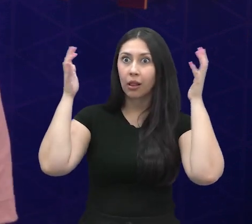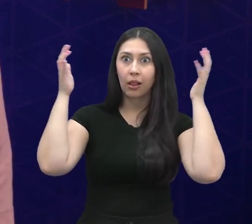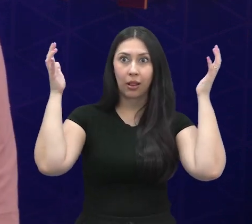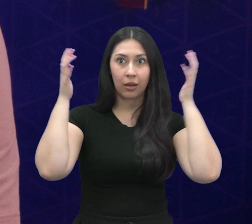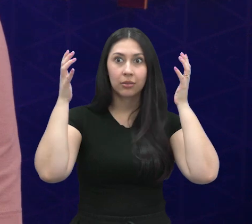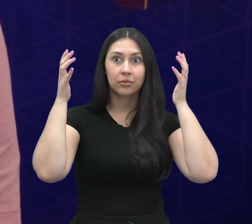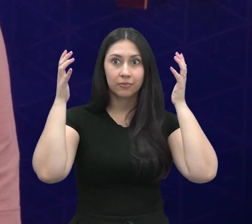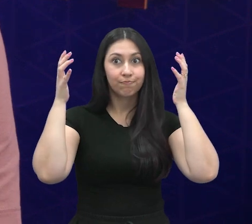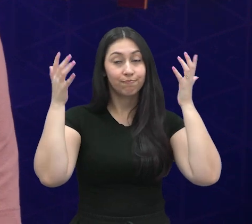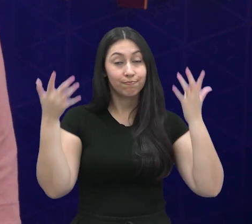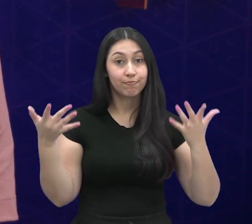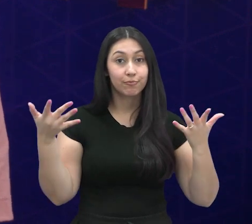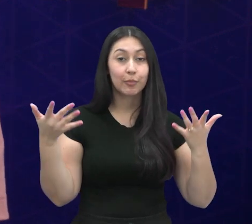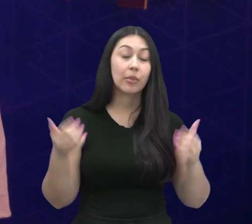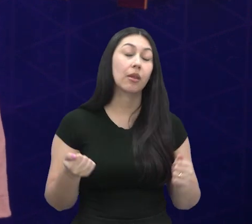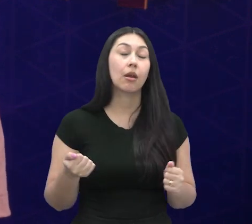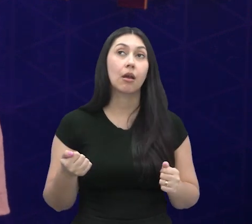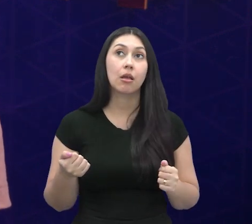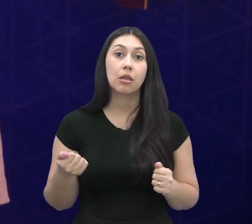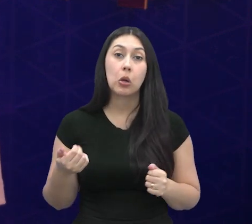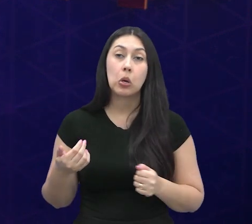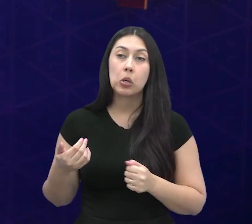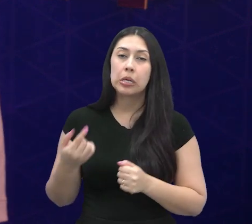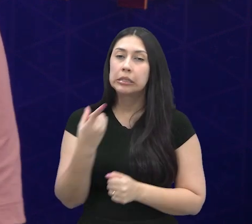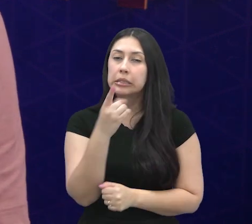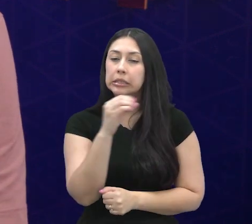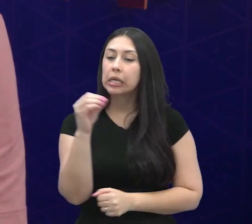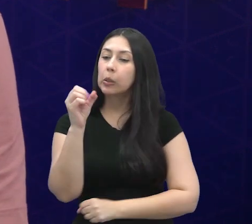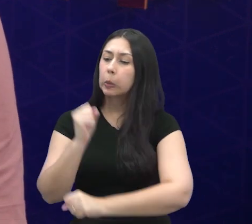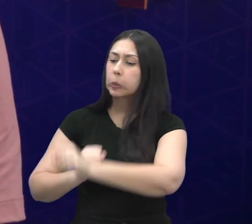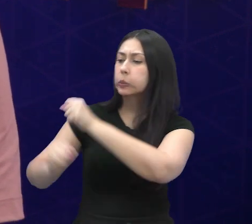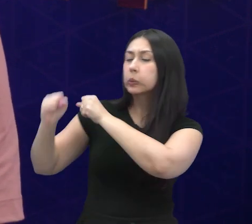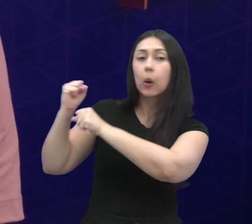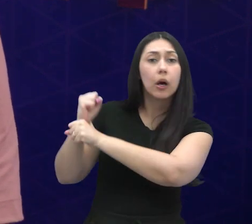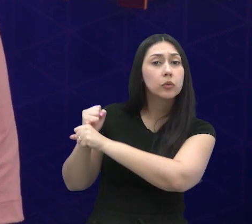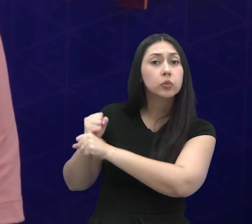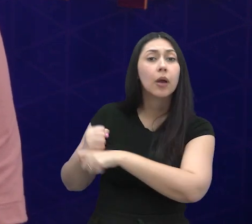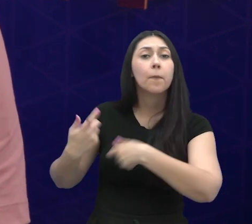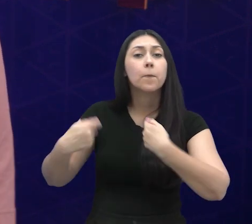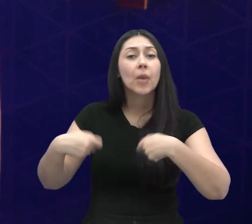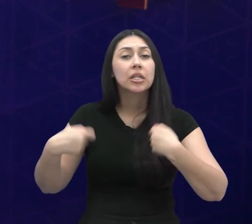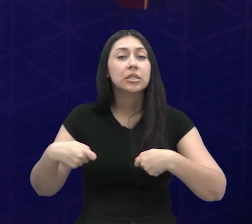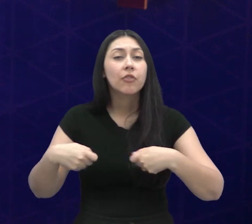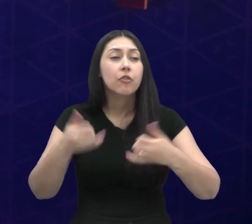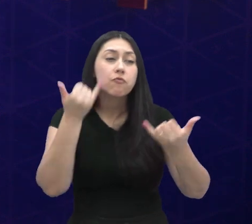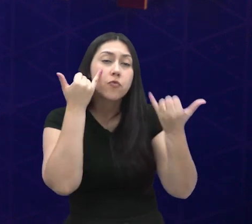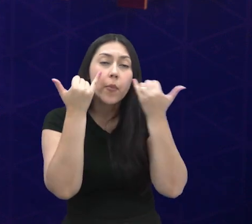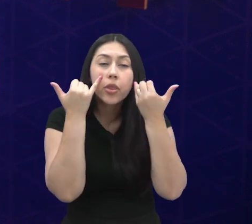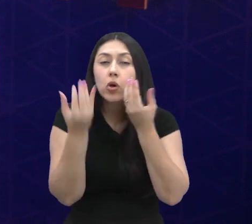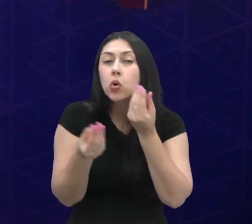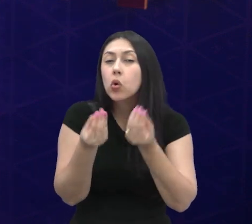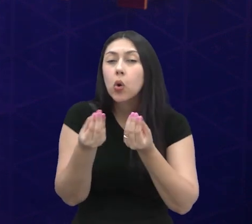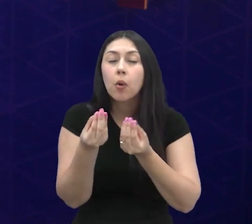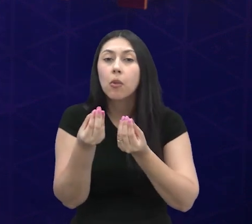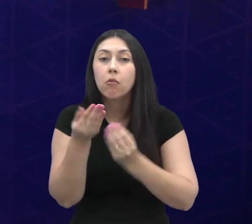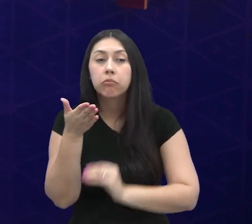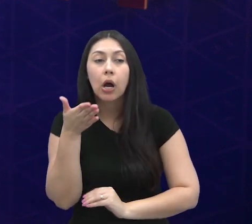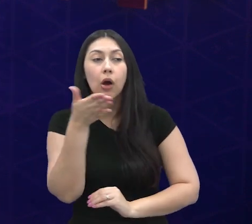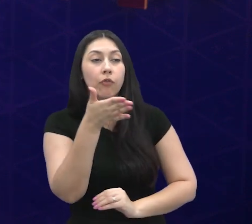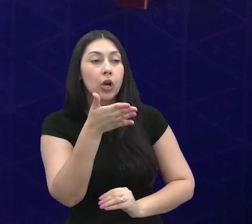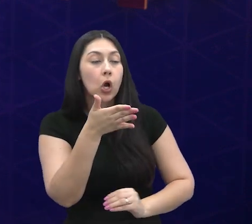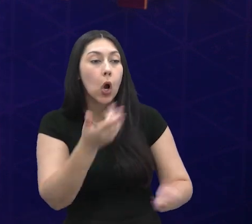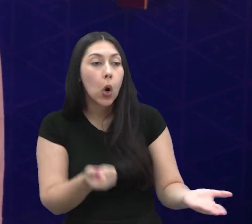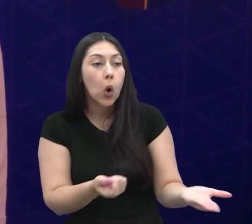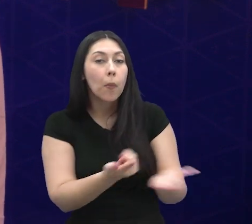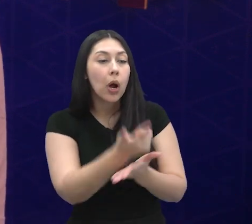muito gigantesco, né? Se antes, há 100 anos atrás, as pessoas precisavam ir numa banca de jornal e